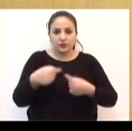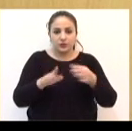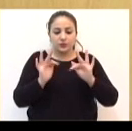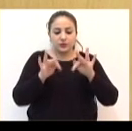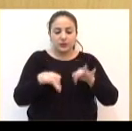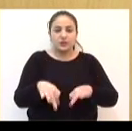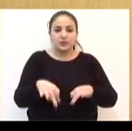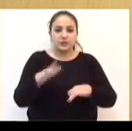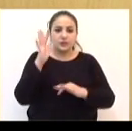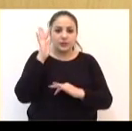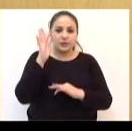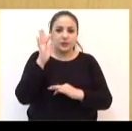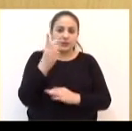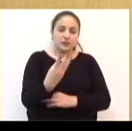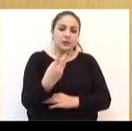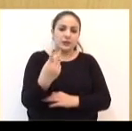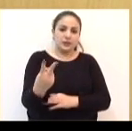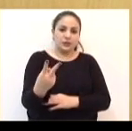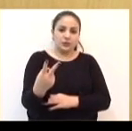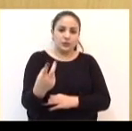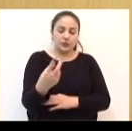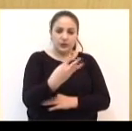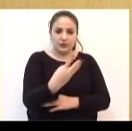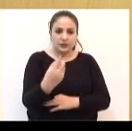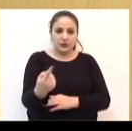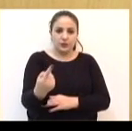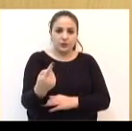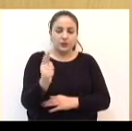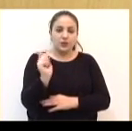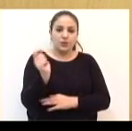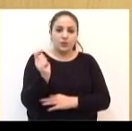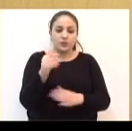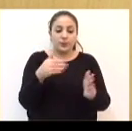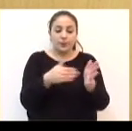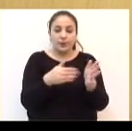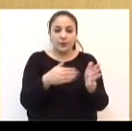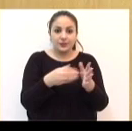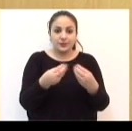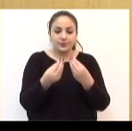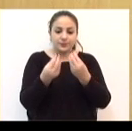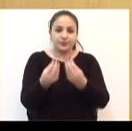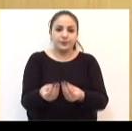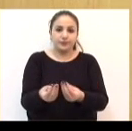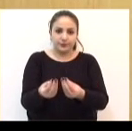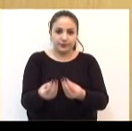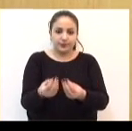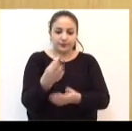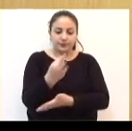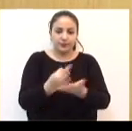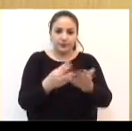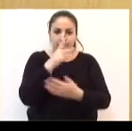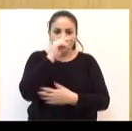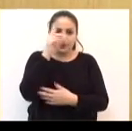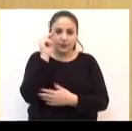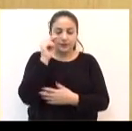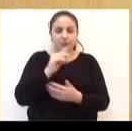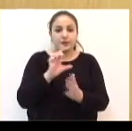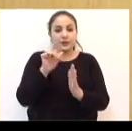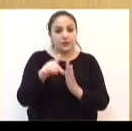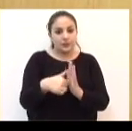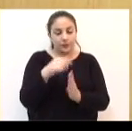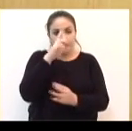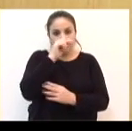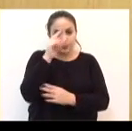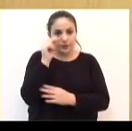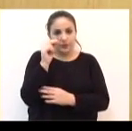dia 31 de agosto, prazo máximo para a devolução do texto ao Executivo. Depois disso, o prefeito